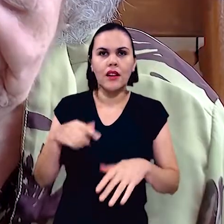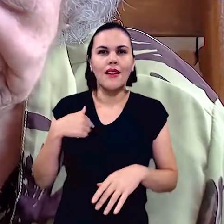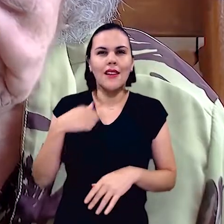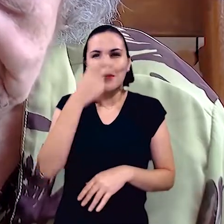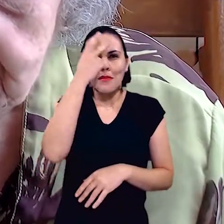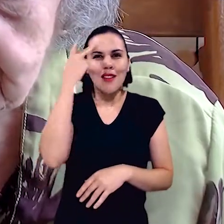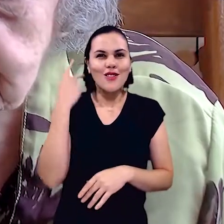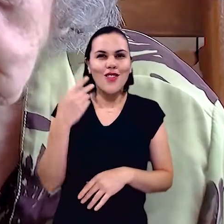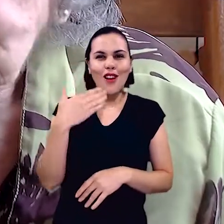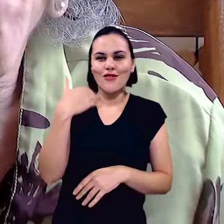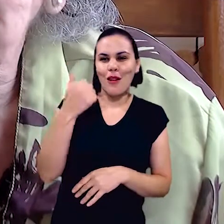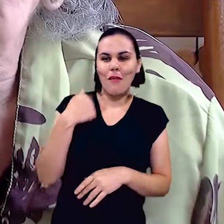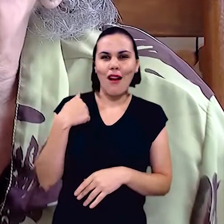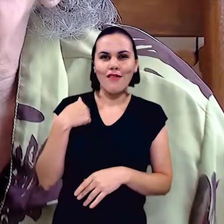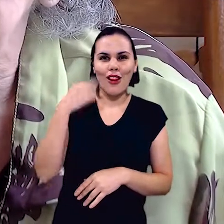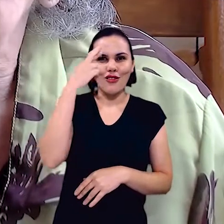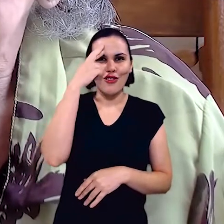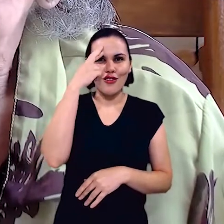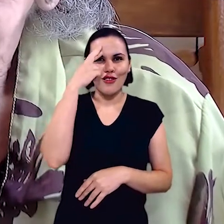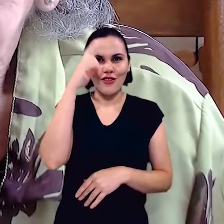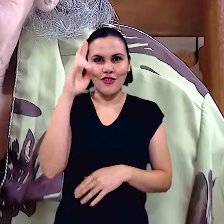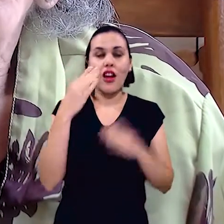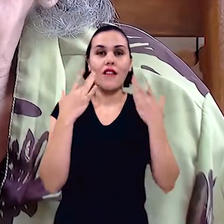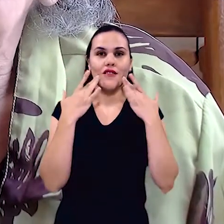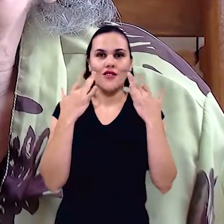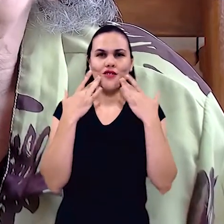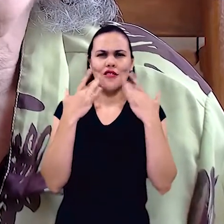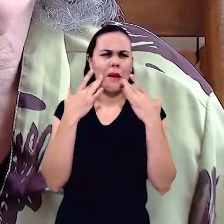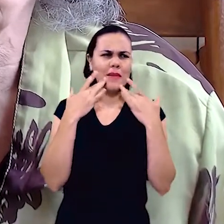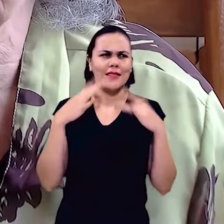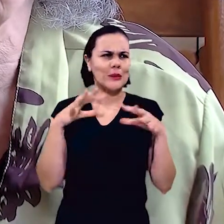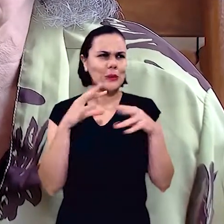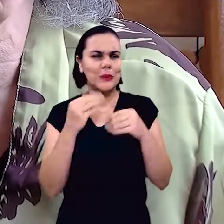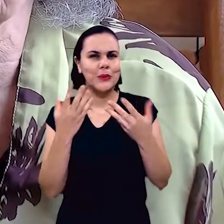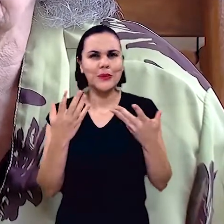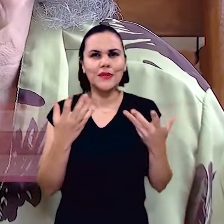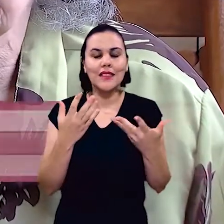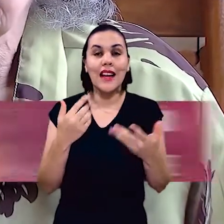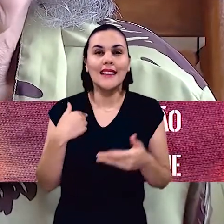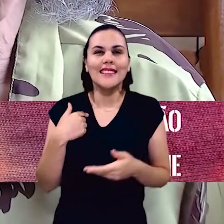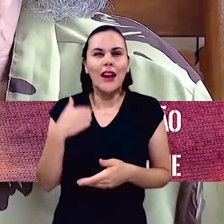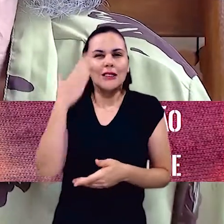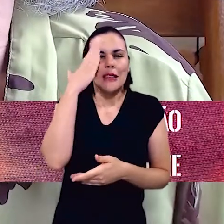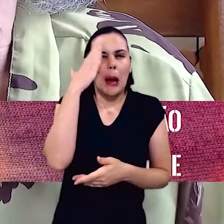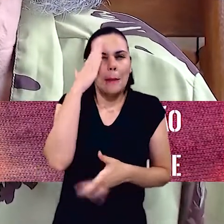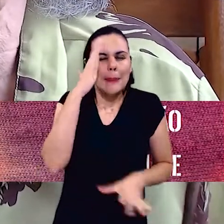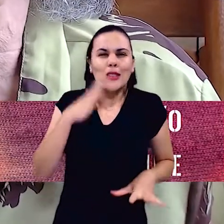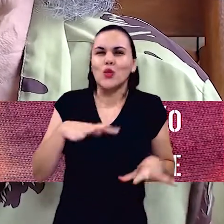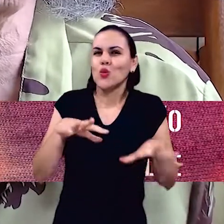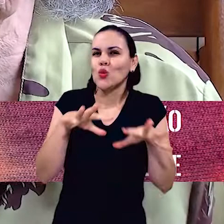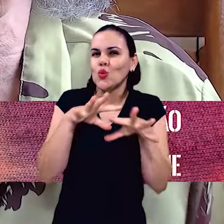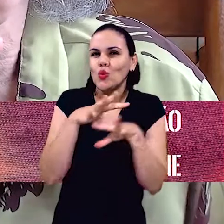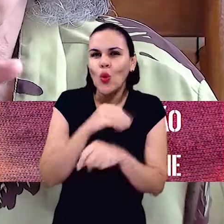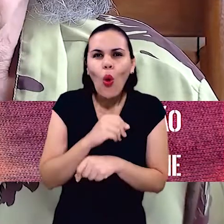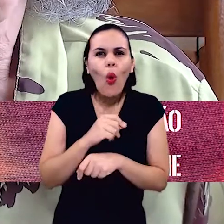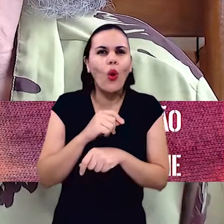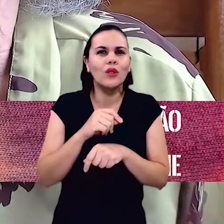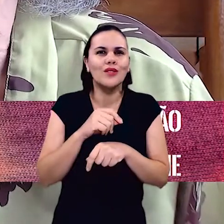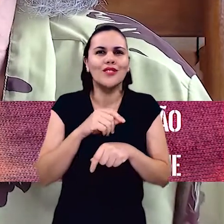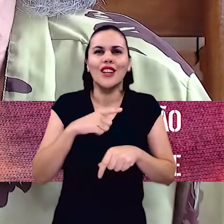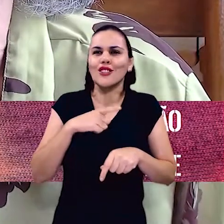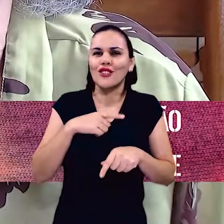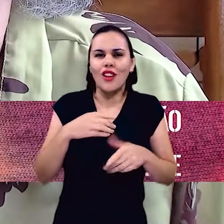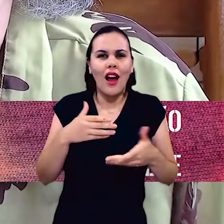me chamava de chefe de apresentações e tudo, sabe? Então eu que sabia todas